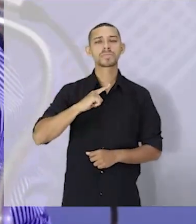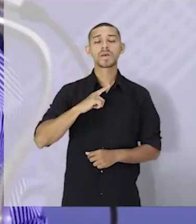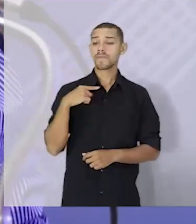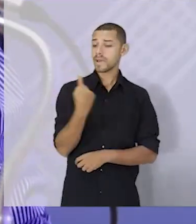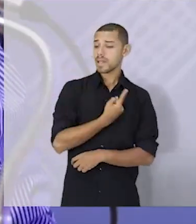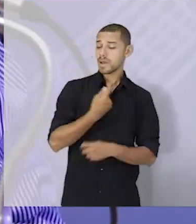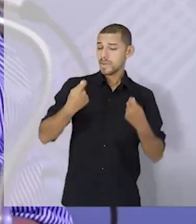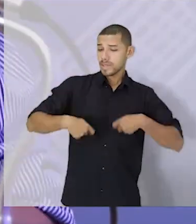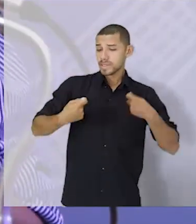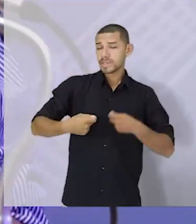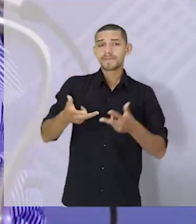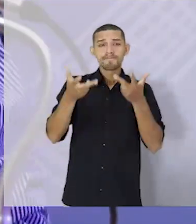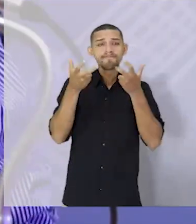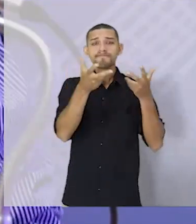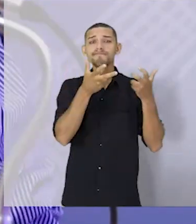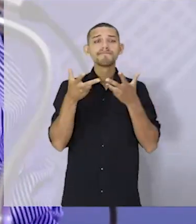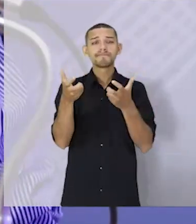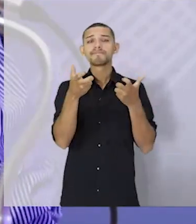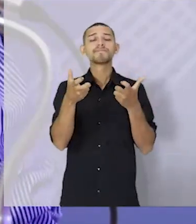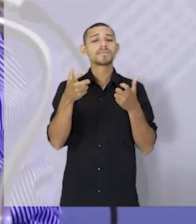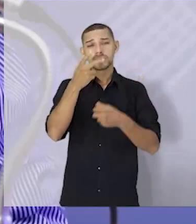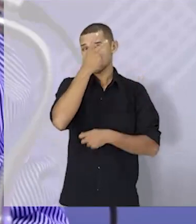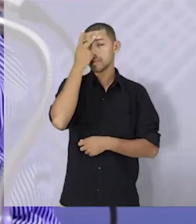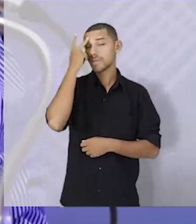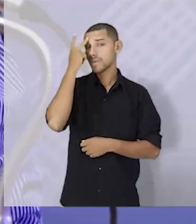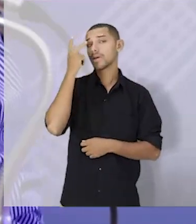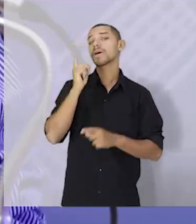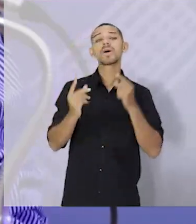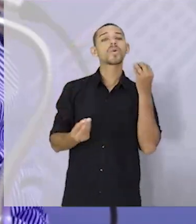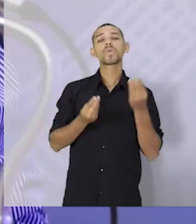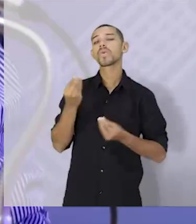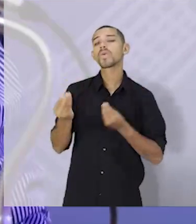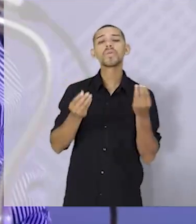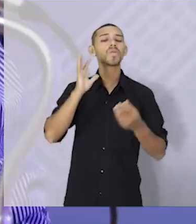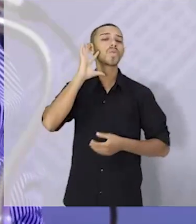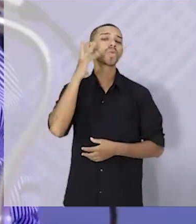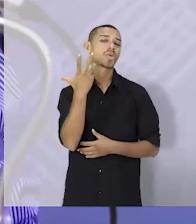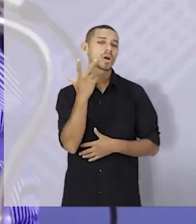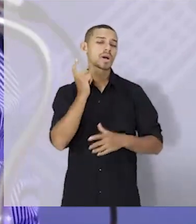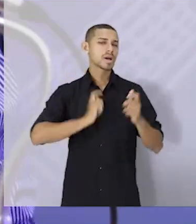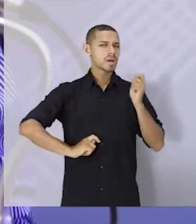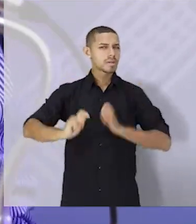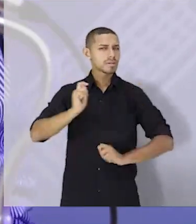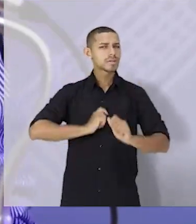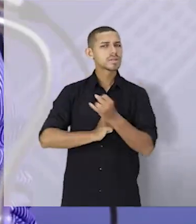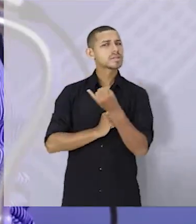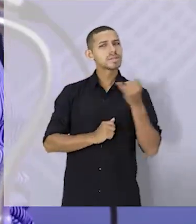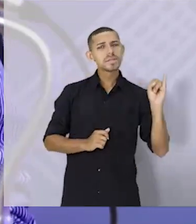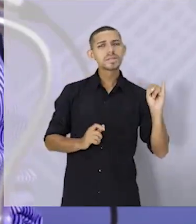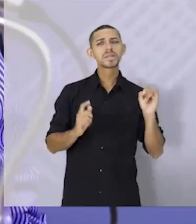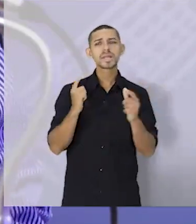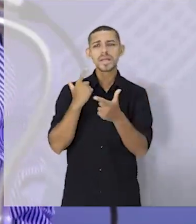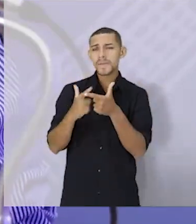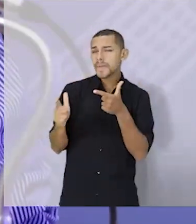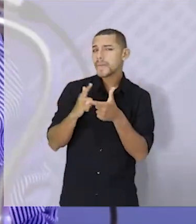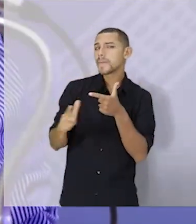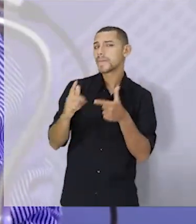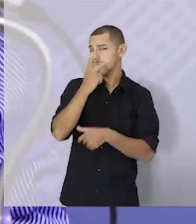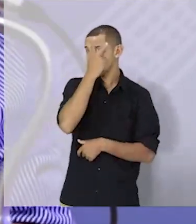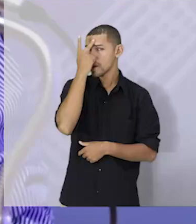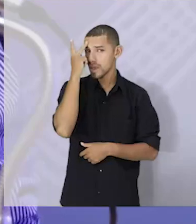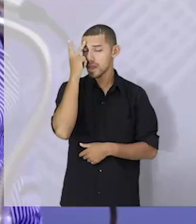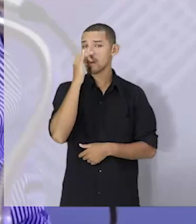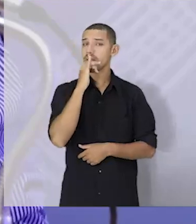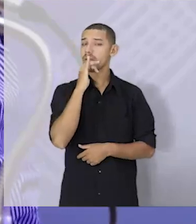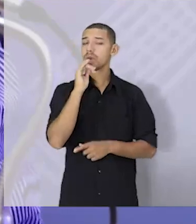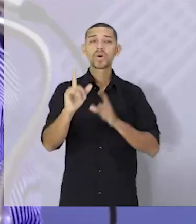precisa perceber, as pessoas precisam perceber como é que essa ansiedade, se ela está prejudicando a pessoa. E o